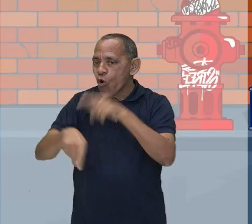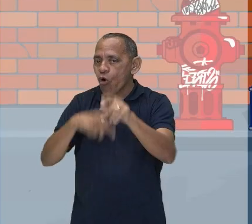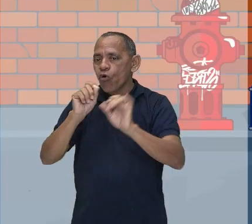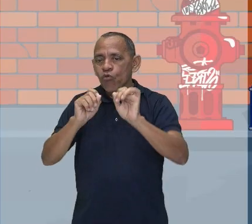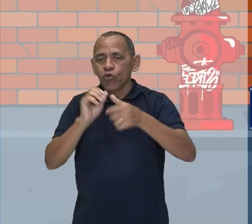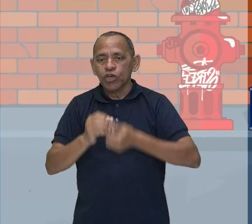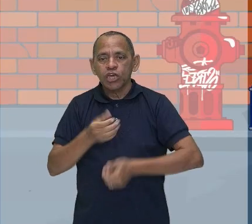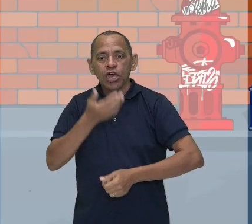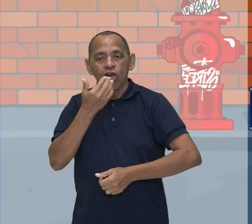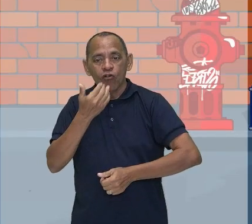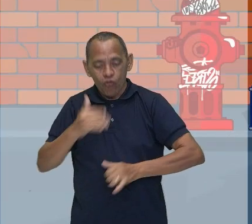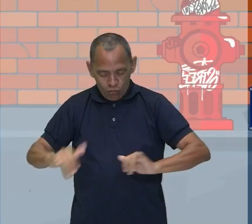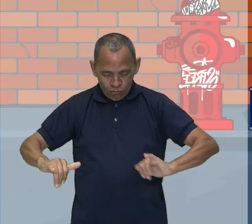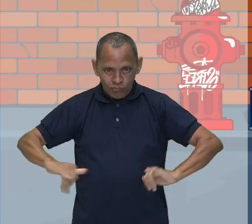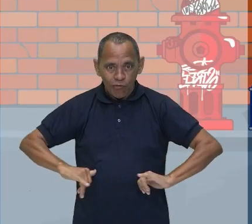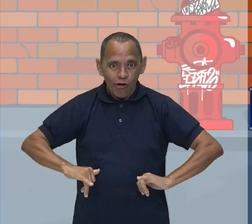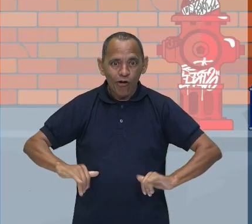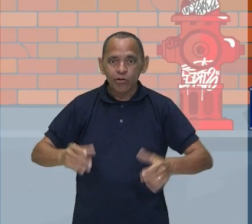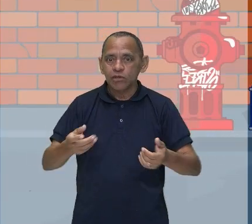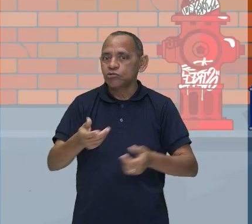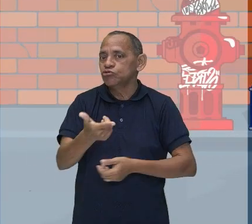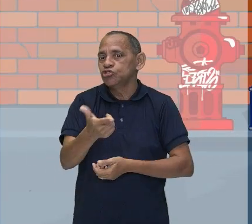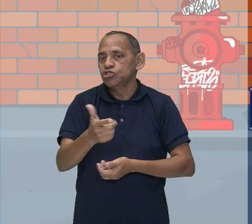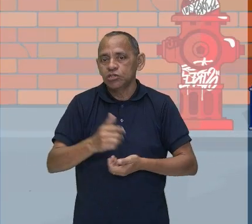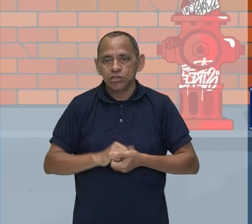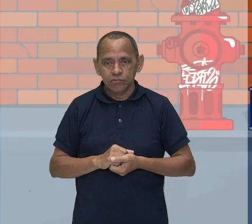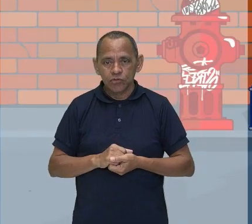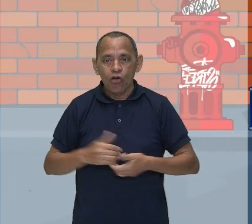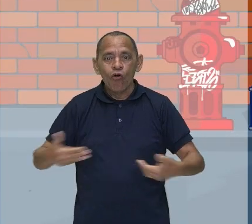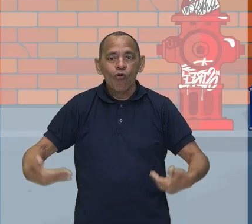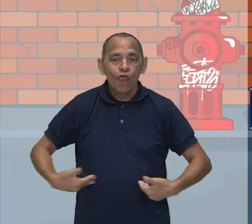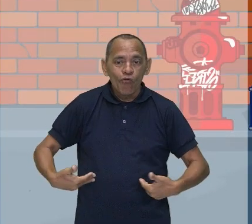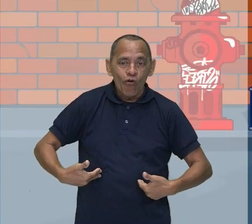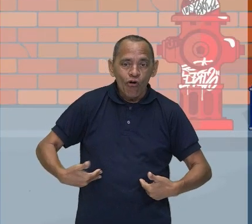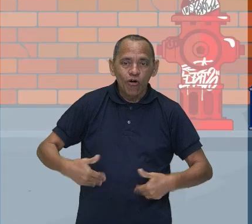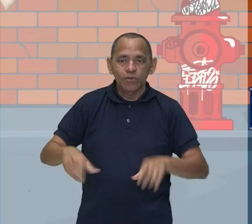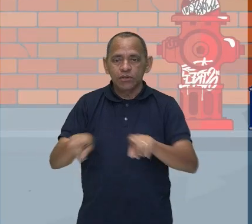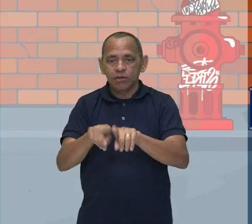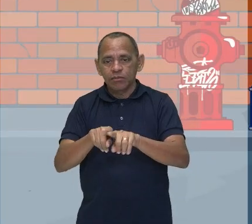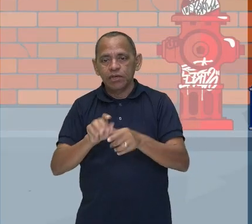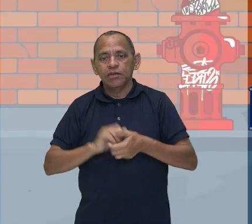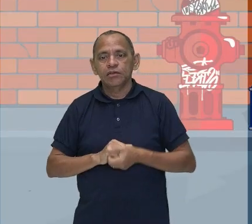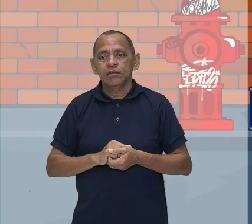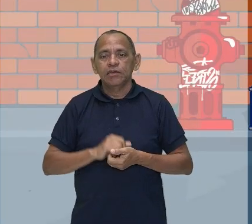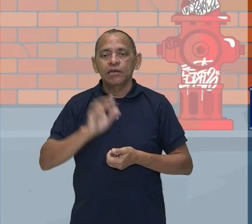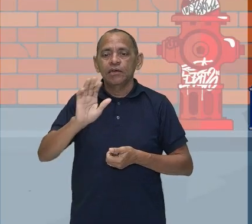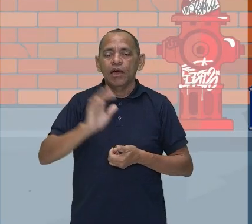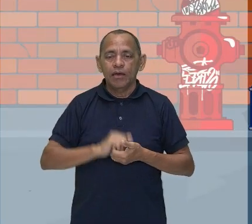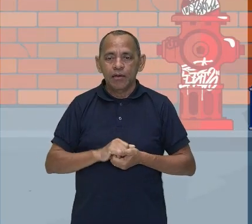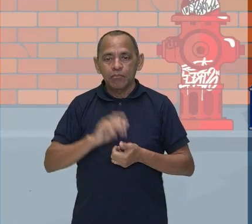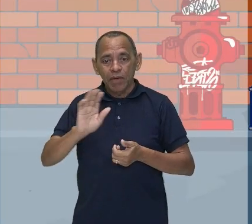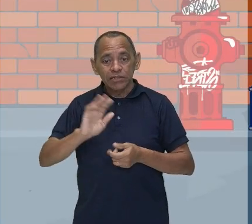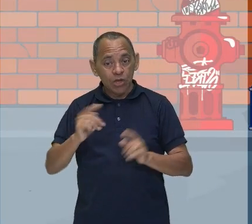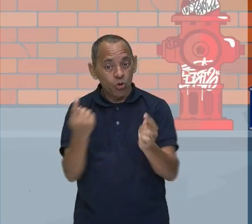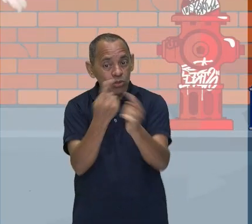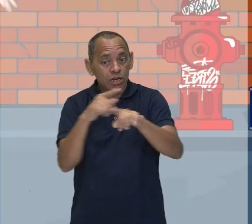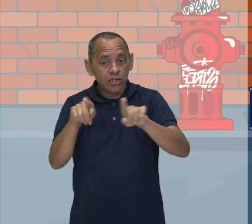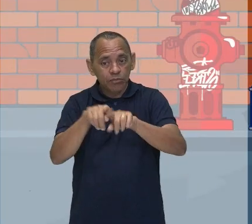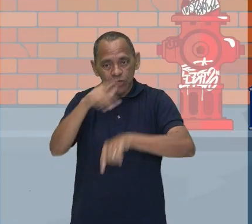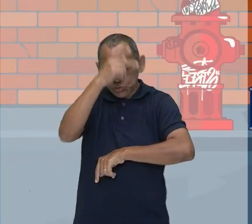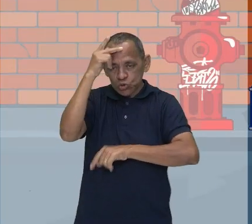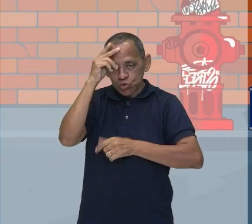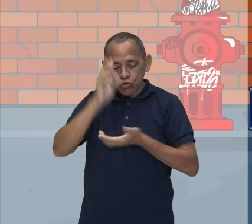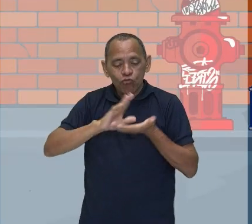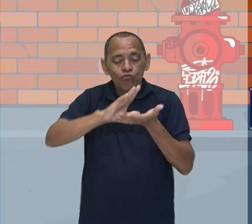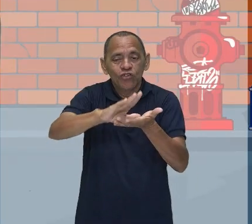quê? Nos estádios. Então, isso aqui foi uma crítica que eu me lembro muito bem na época, né? Que bola não se come, as pessoas estão morrendo de fome,